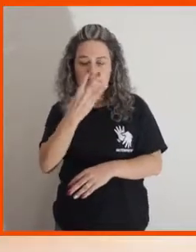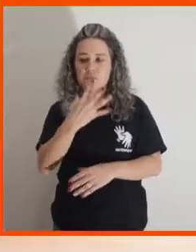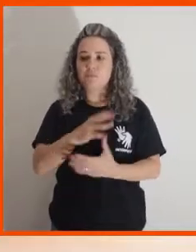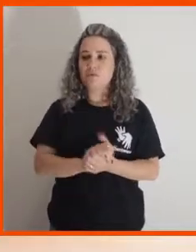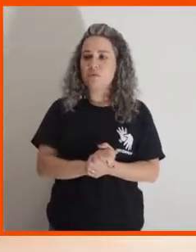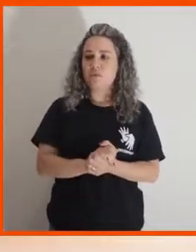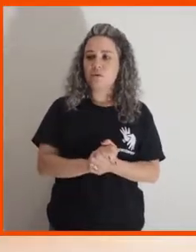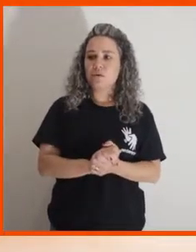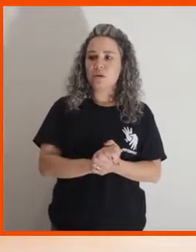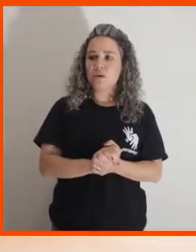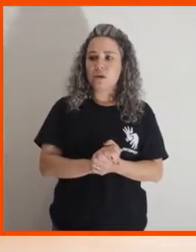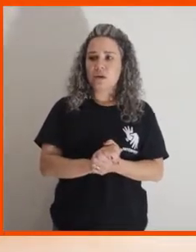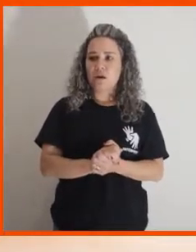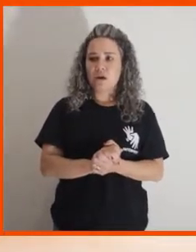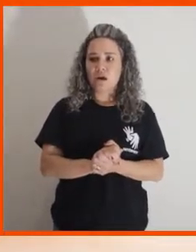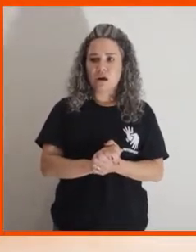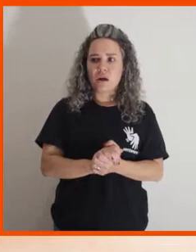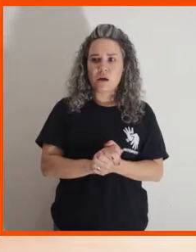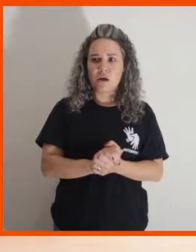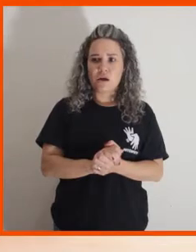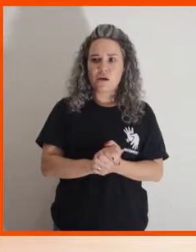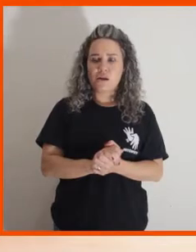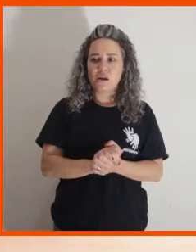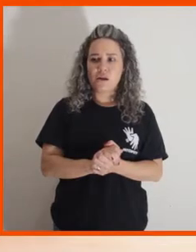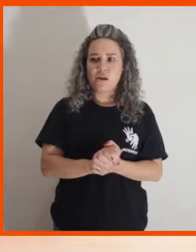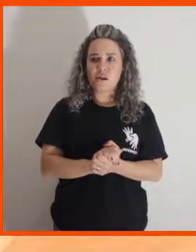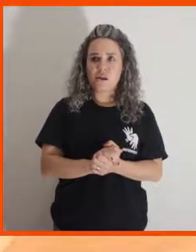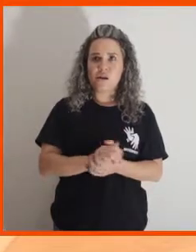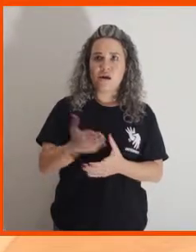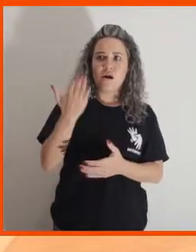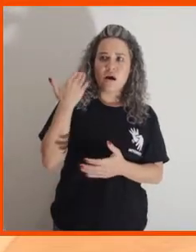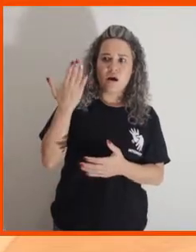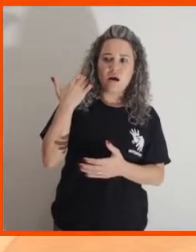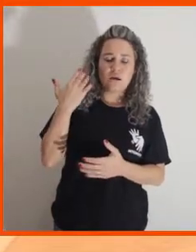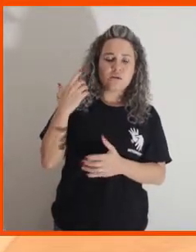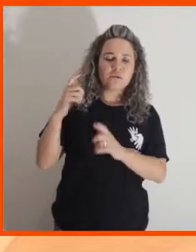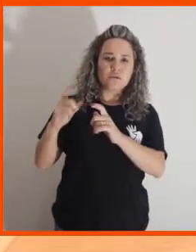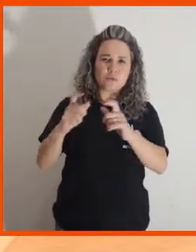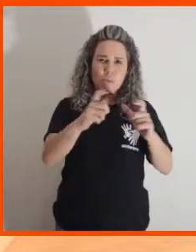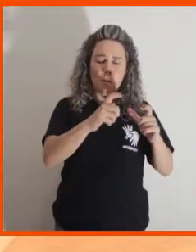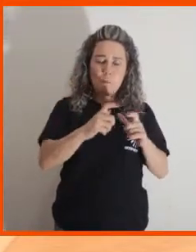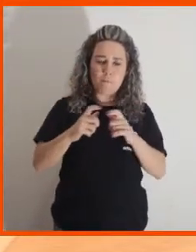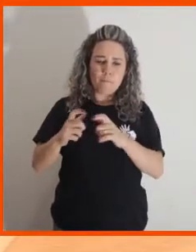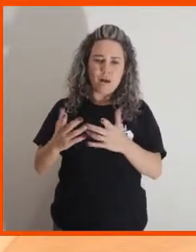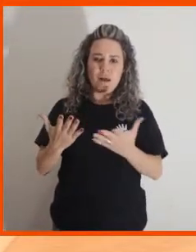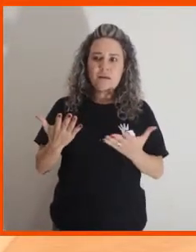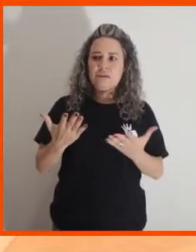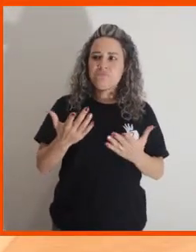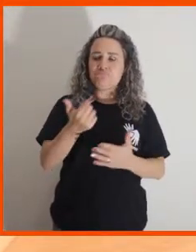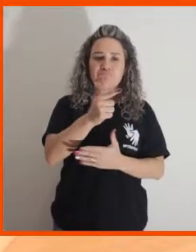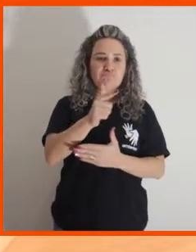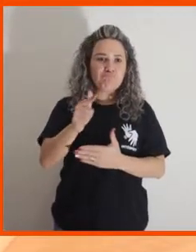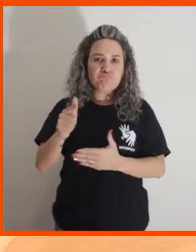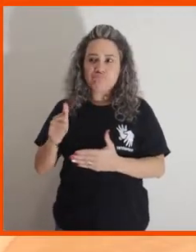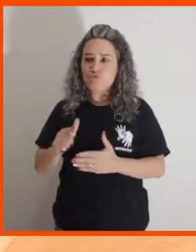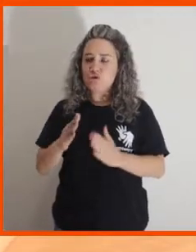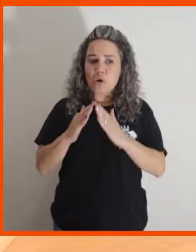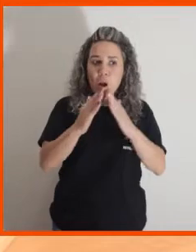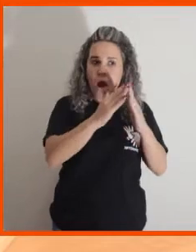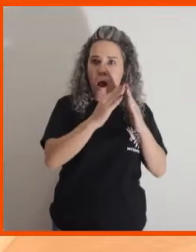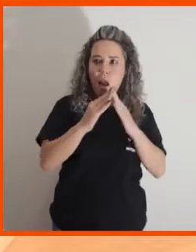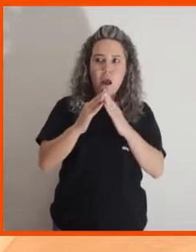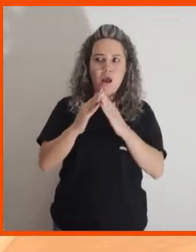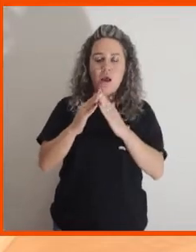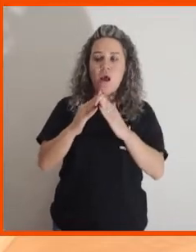nasci, assim, até juventude, o bairro era cheio. Só tinha algumas casinhas, né, mato, era tudo uma